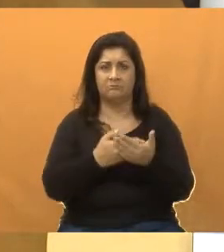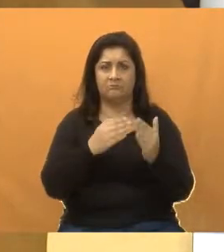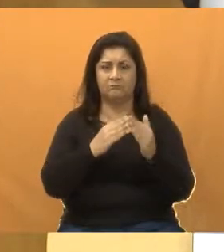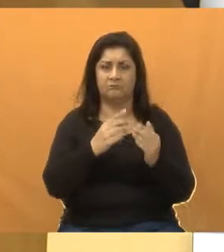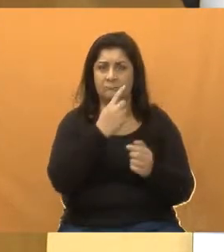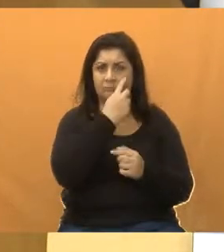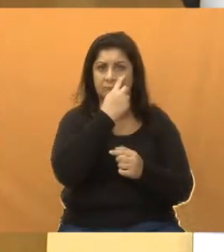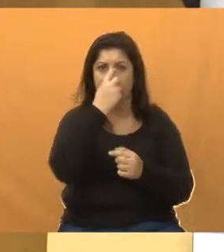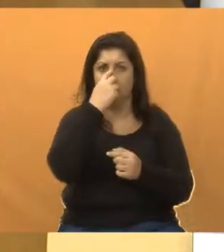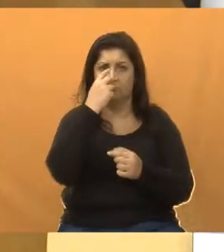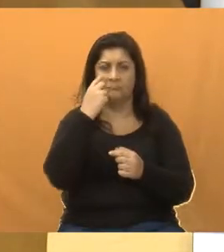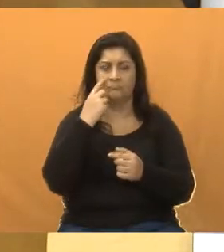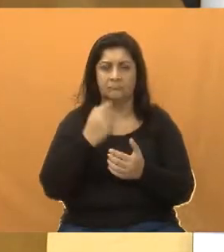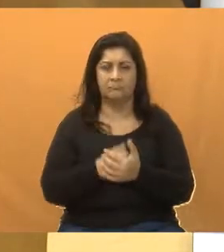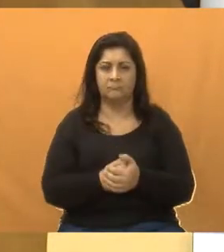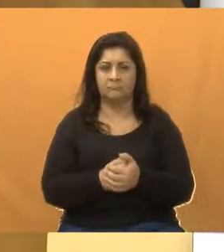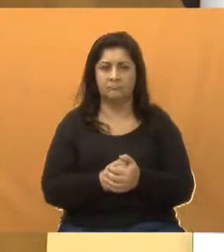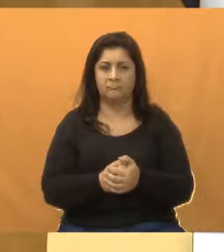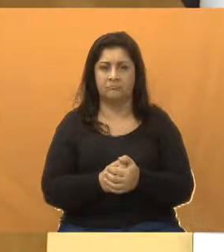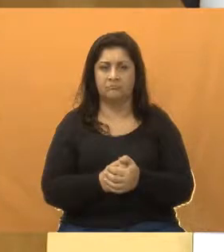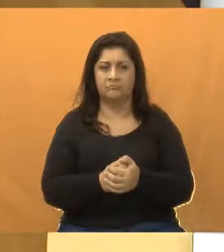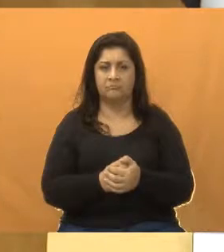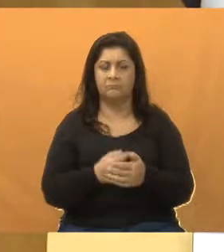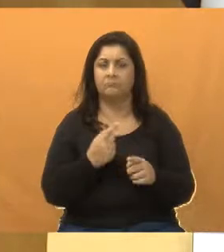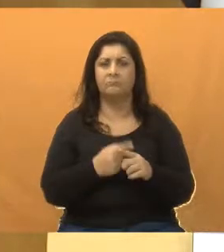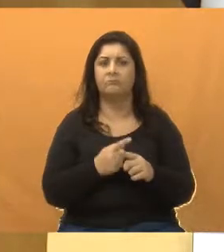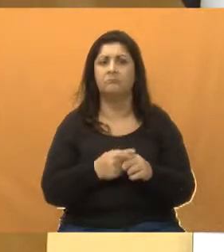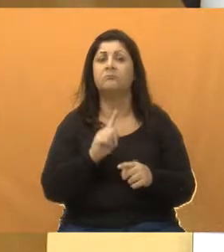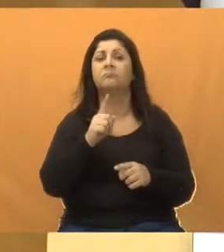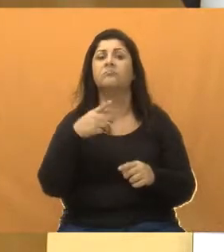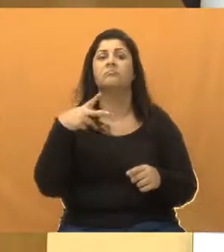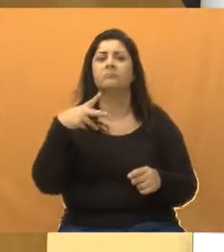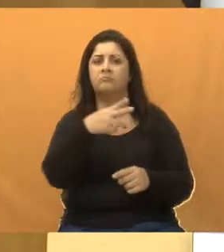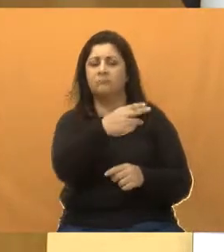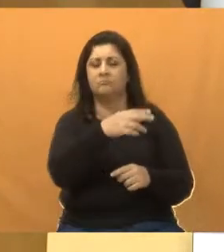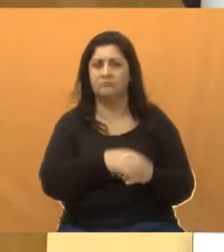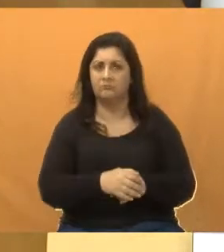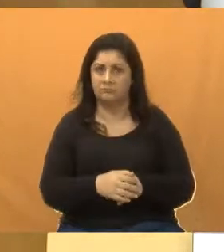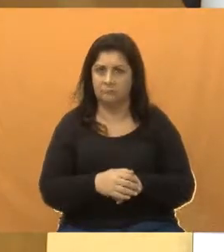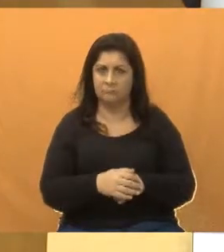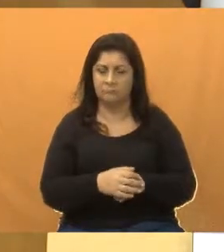Lua. E por que não foi lá, não cortou lá também lá?